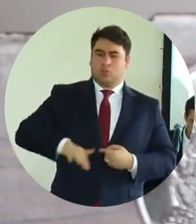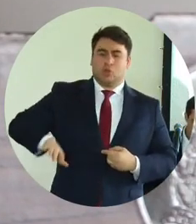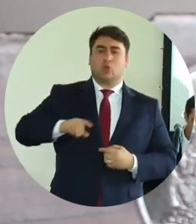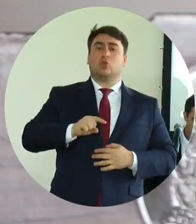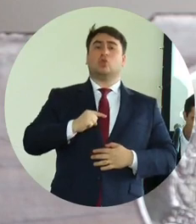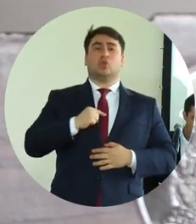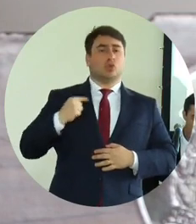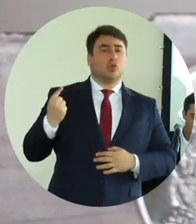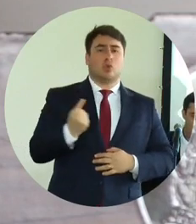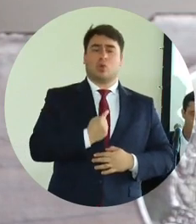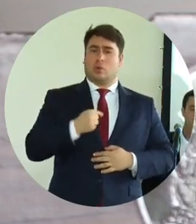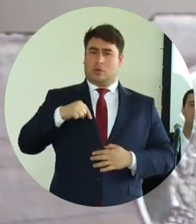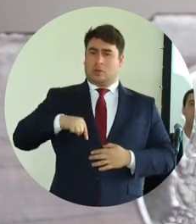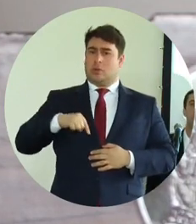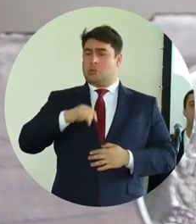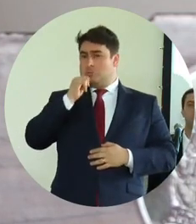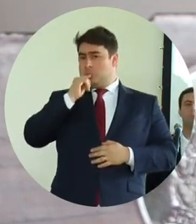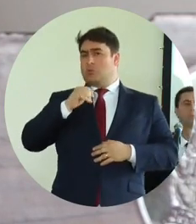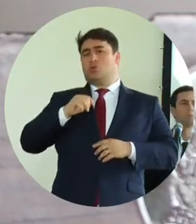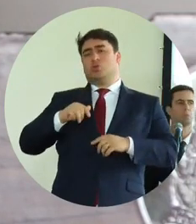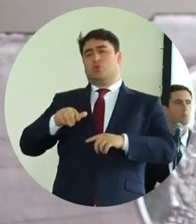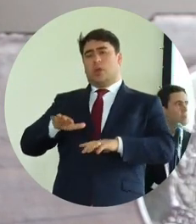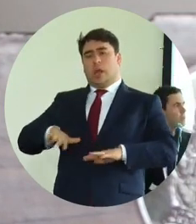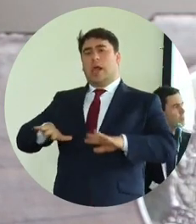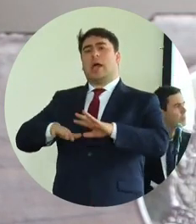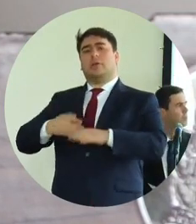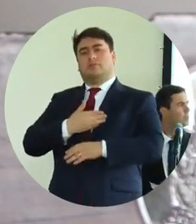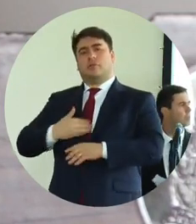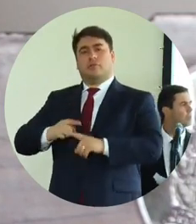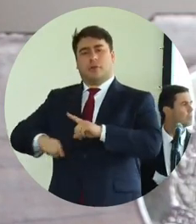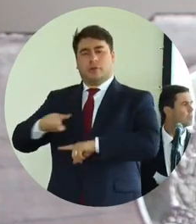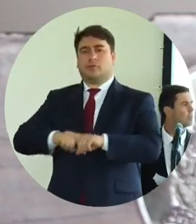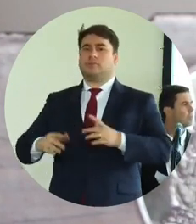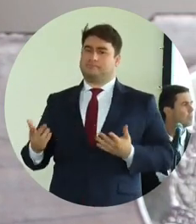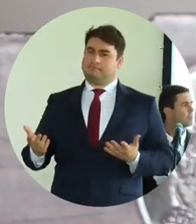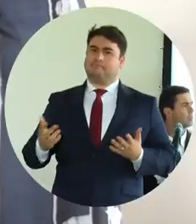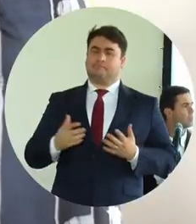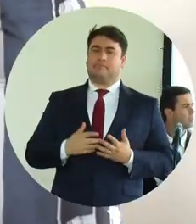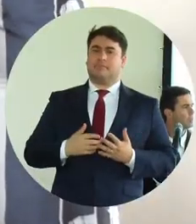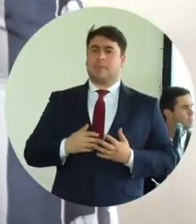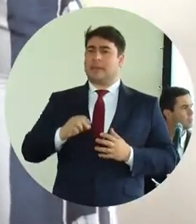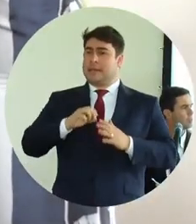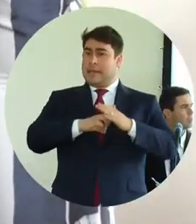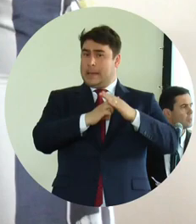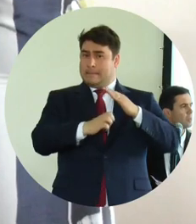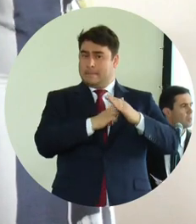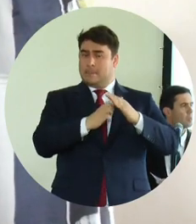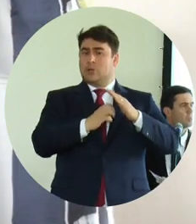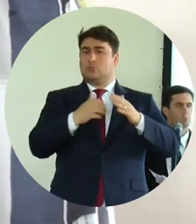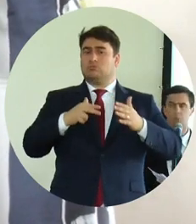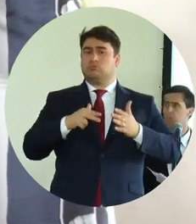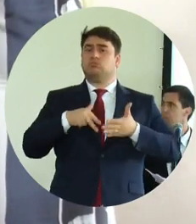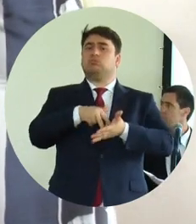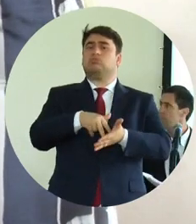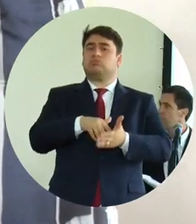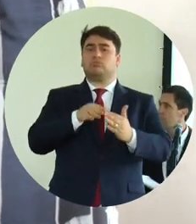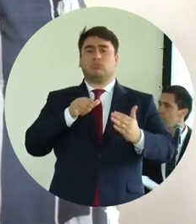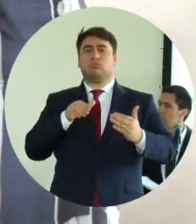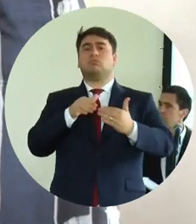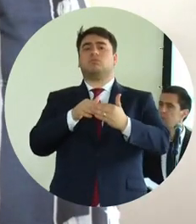que nós, pelo lado das ações governamentais. Se os empresários se colocam a